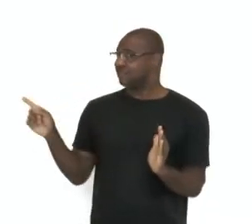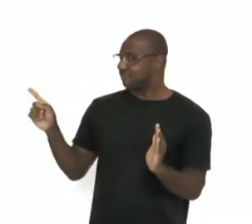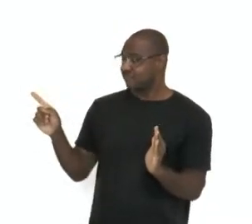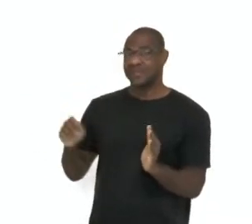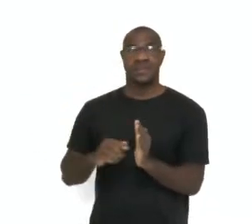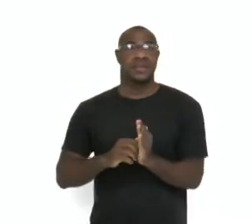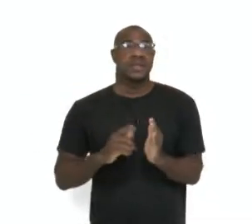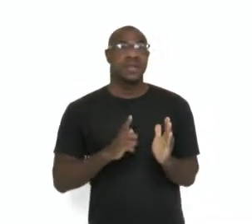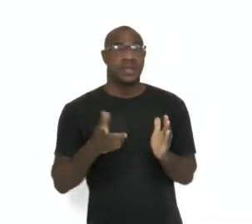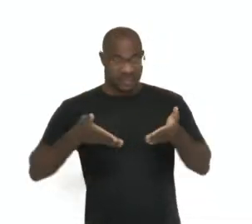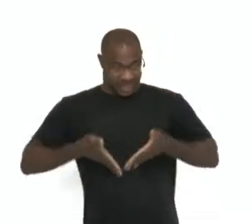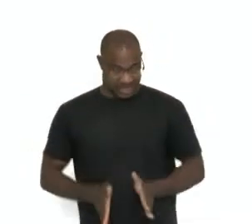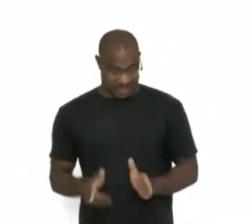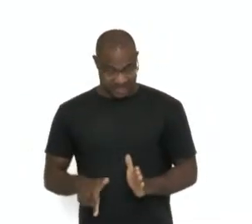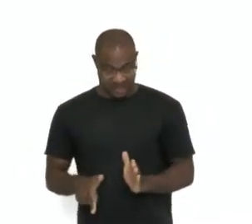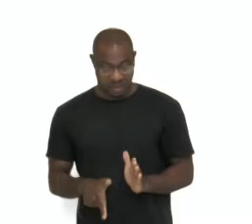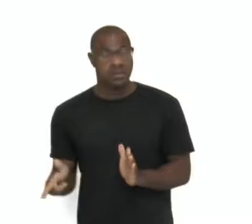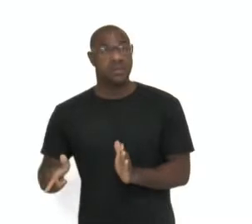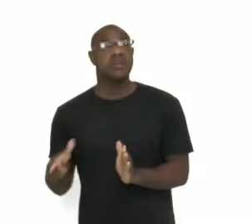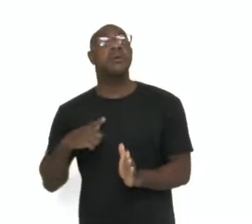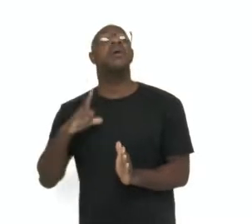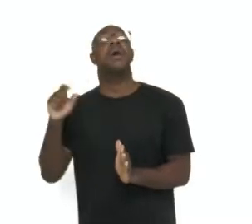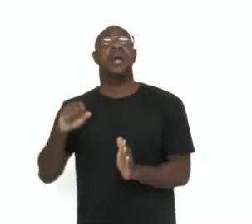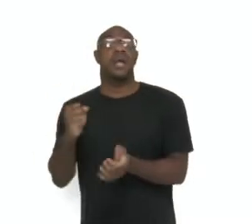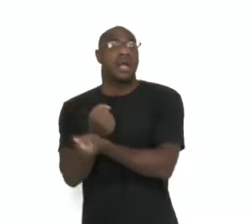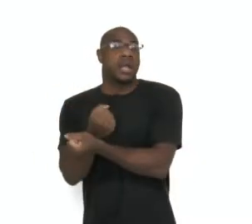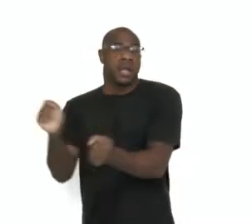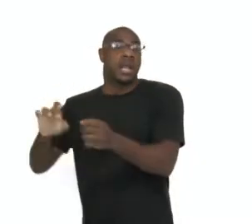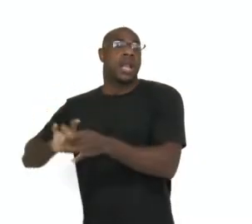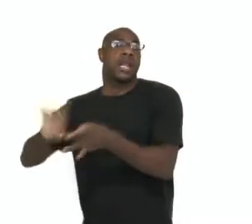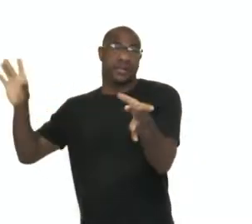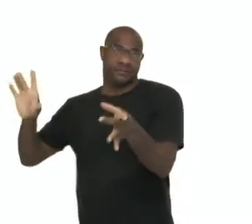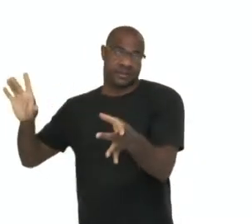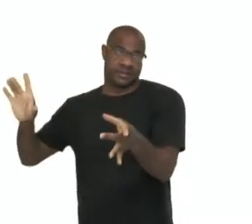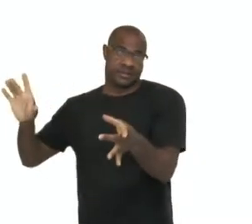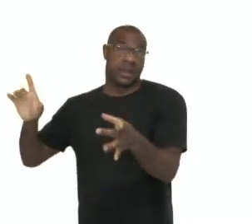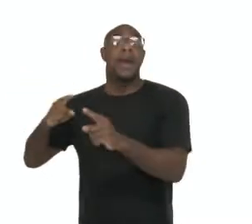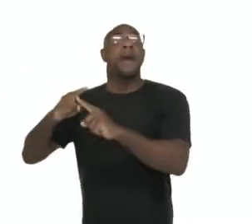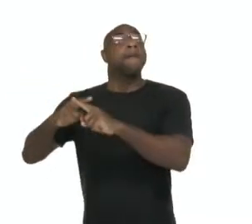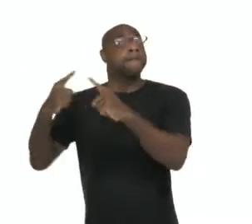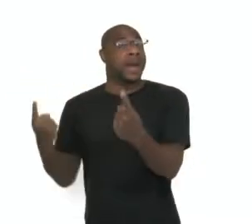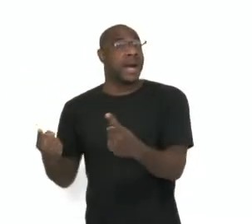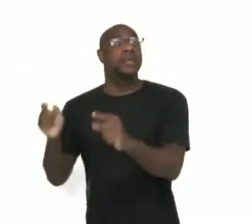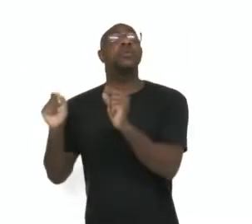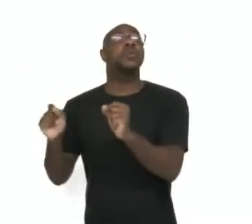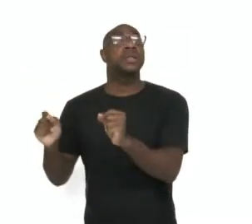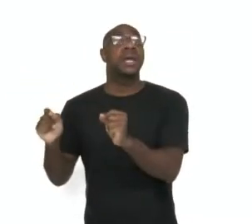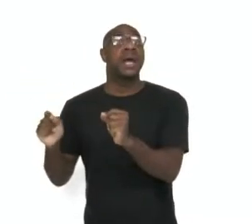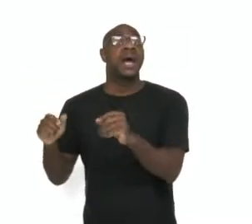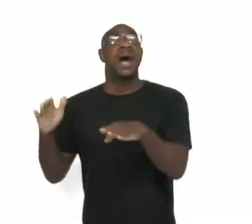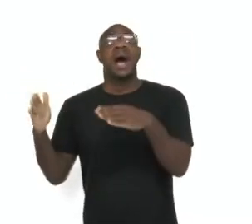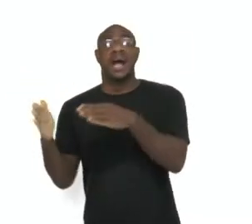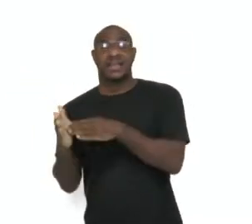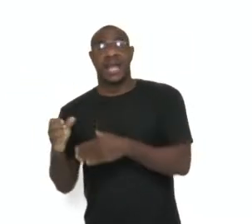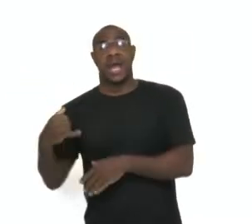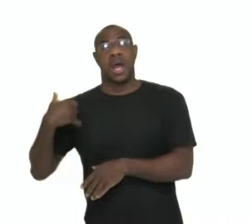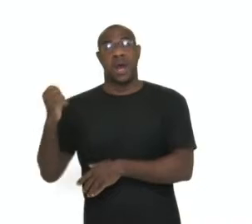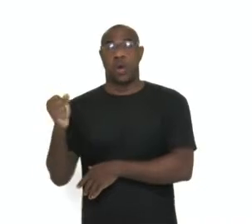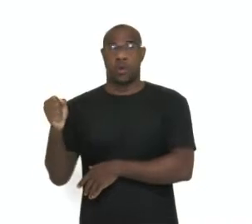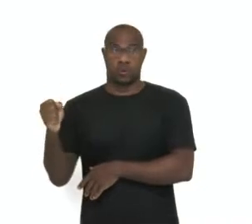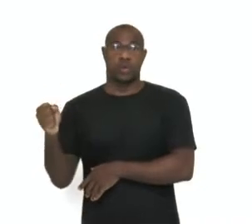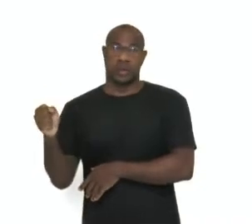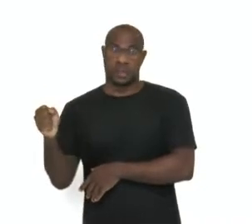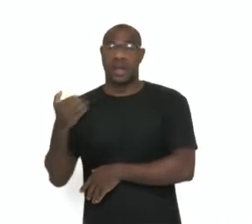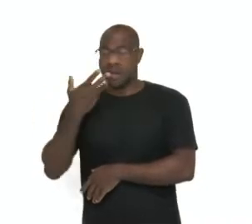1871, que elas seriam consideradas livres. Mas até os 8 anos de idade,